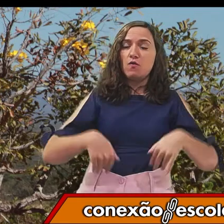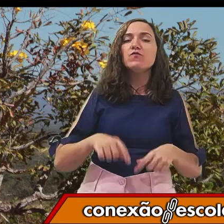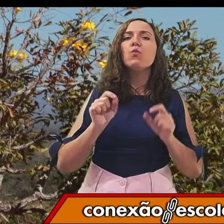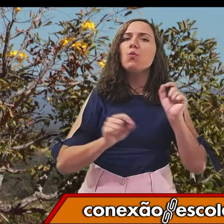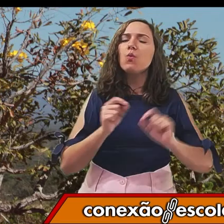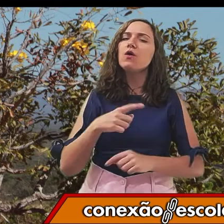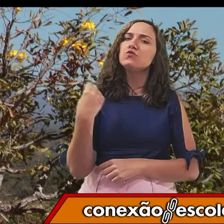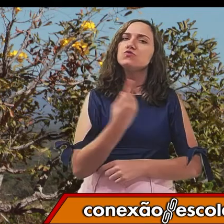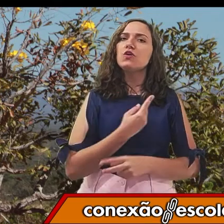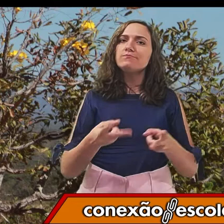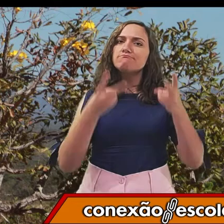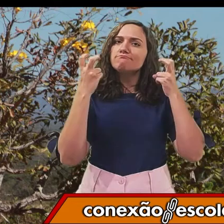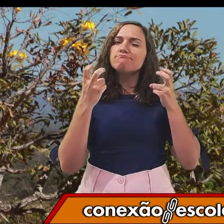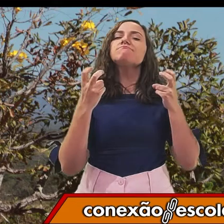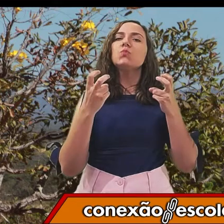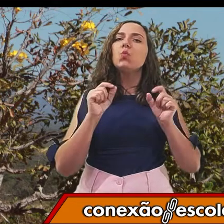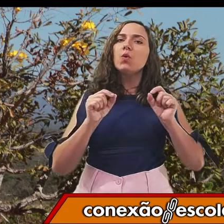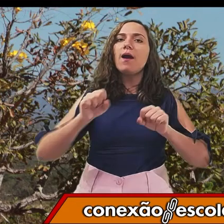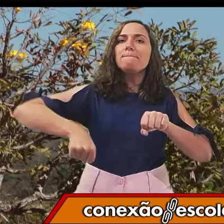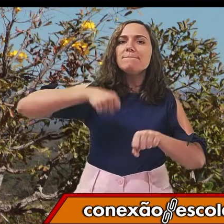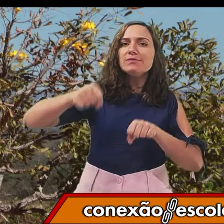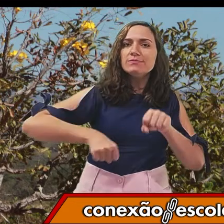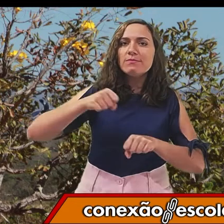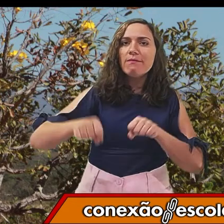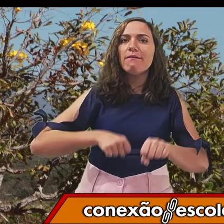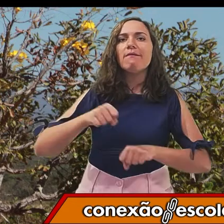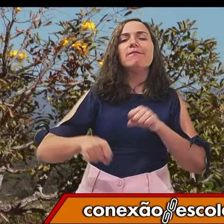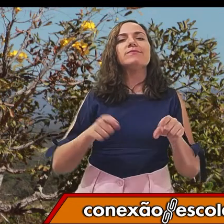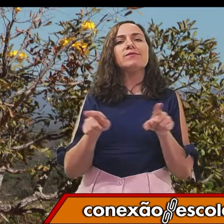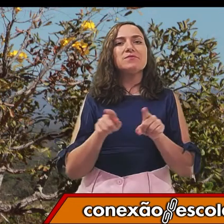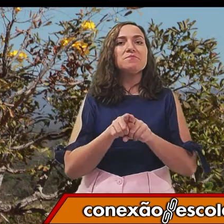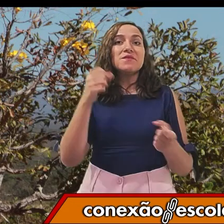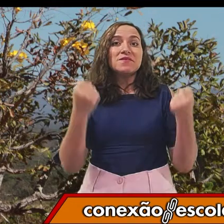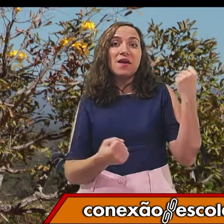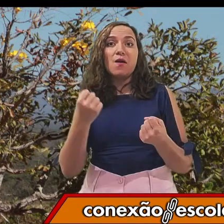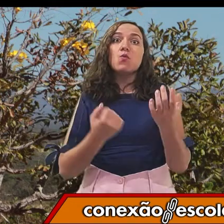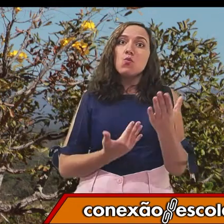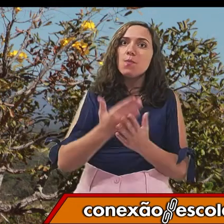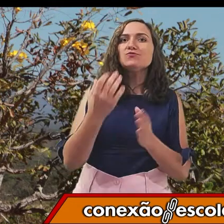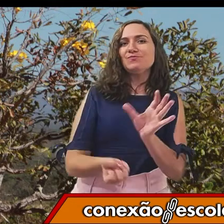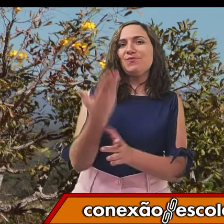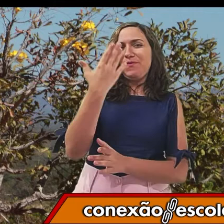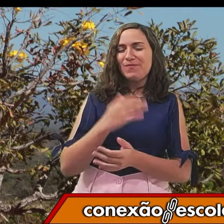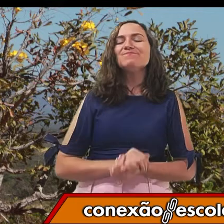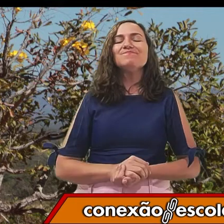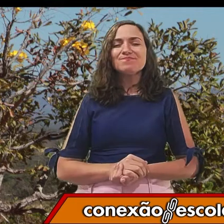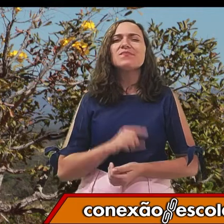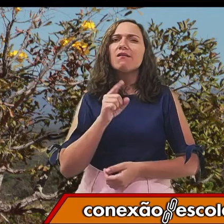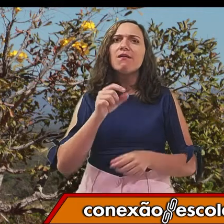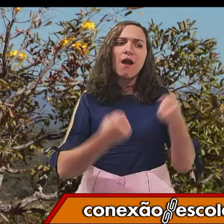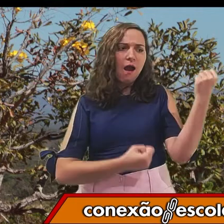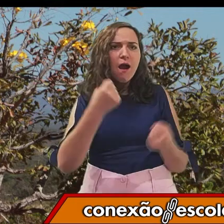o surgimento das primeiras bicicletas e dos primeiros automóveis a funcionar bem. Eles tornaram o